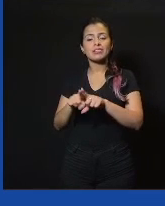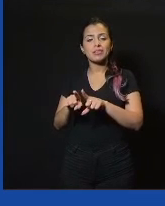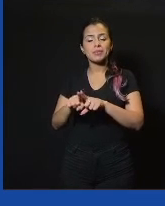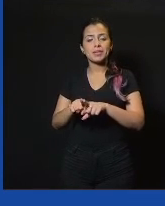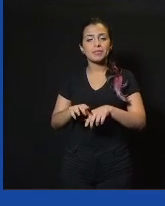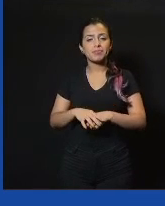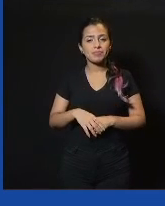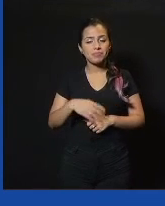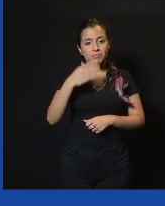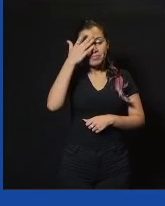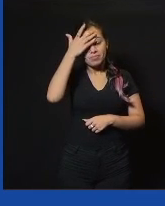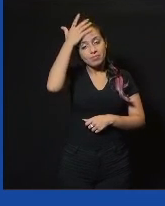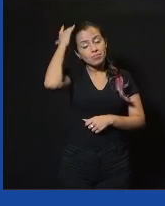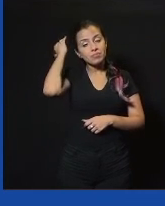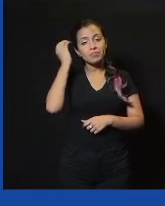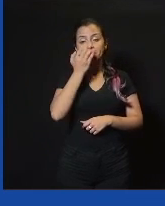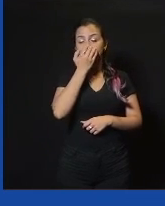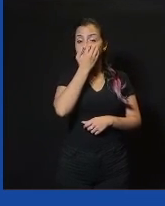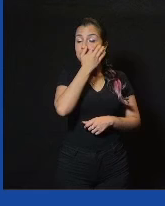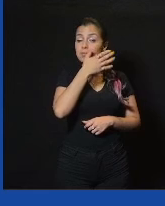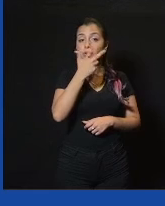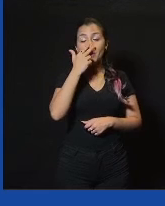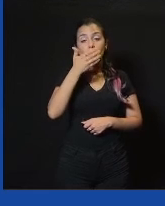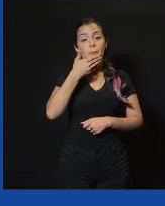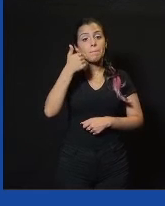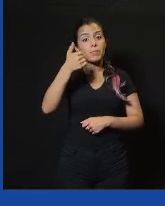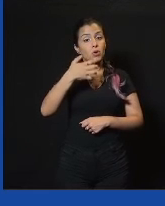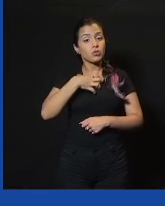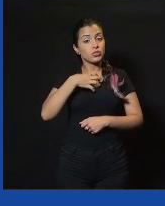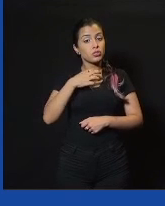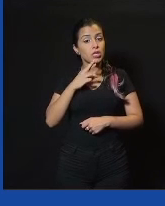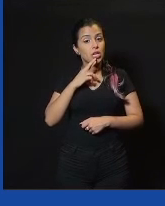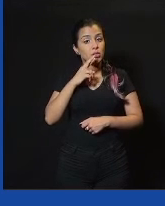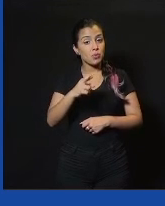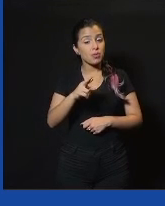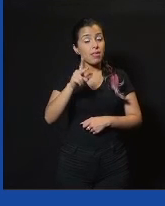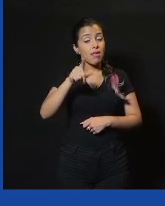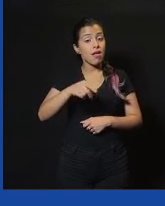E talvez a melhor forma de responder isso seja com dados.